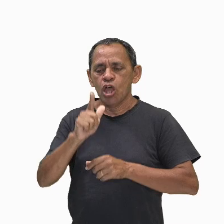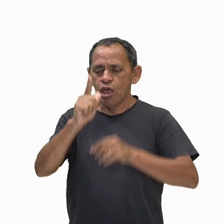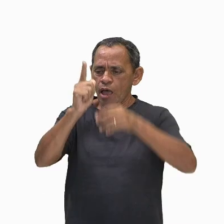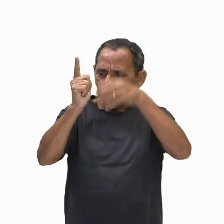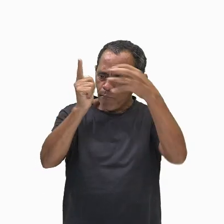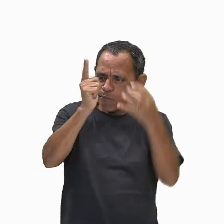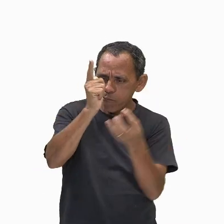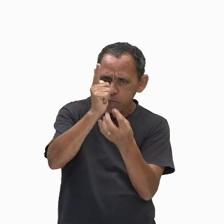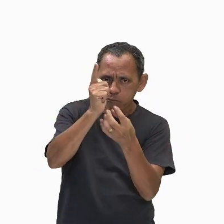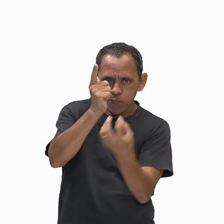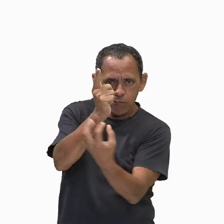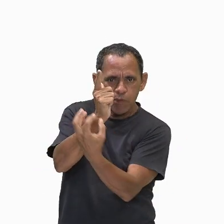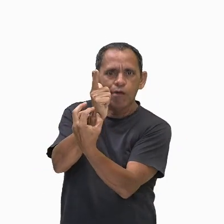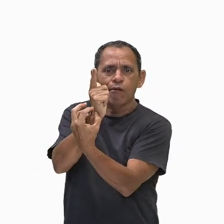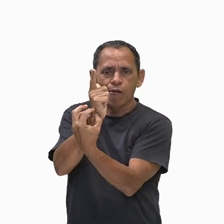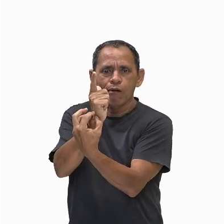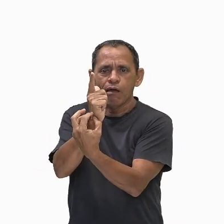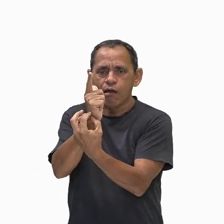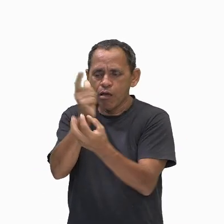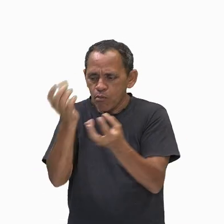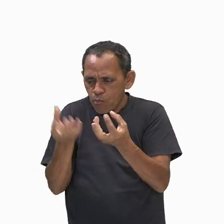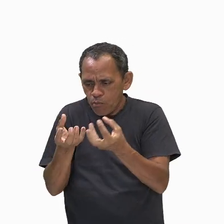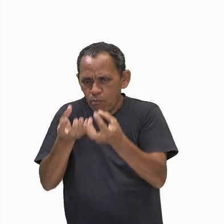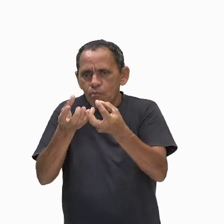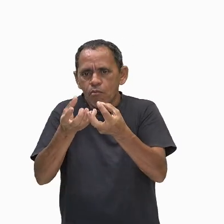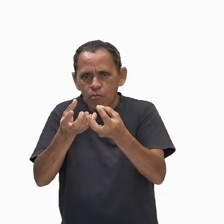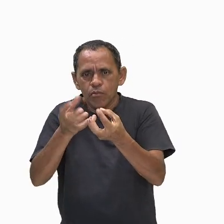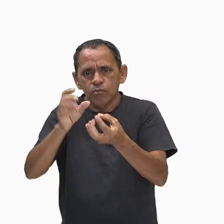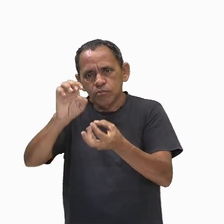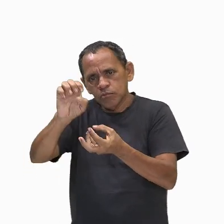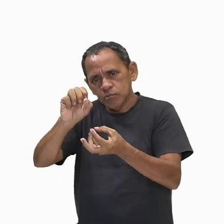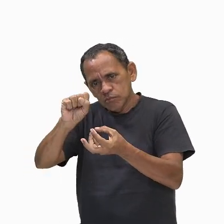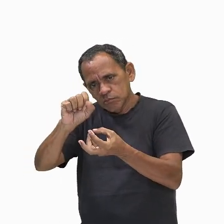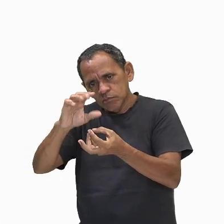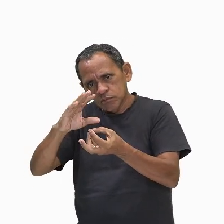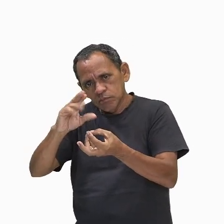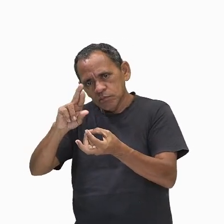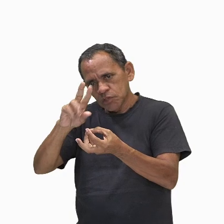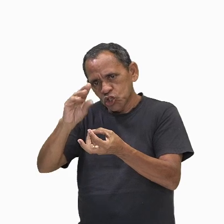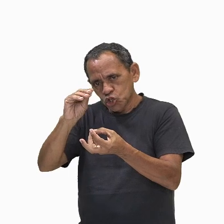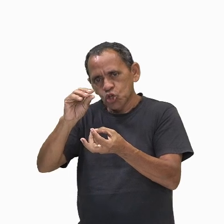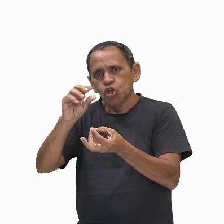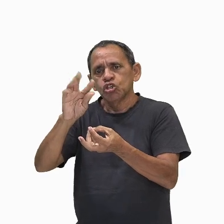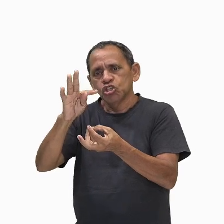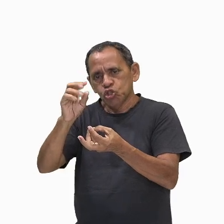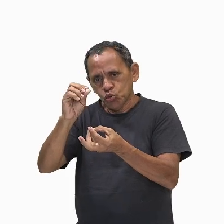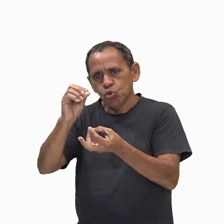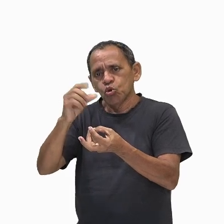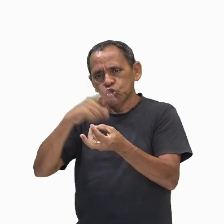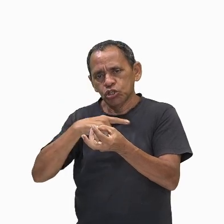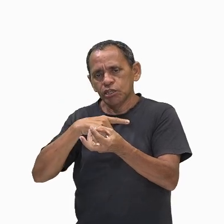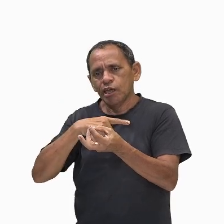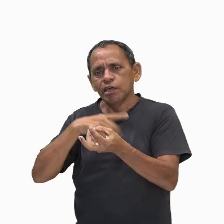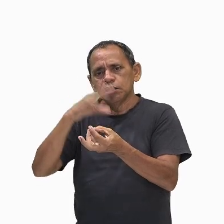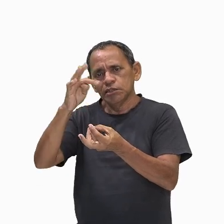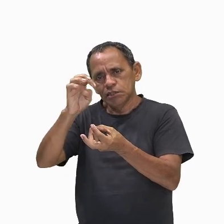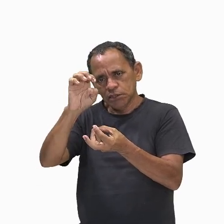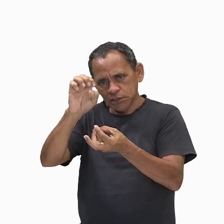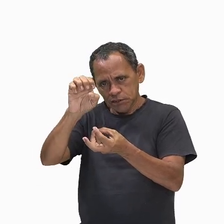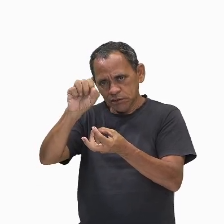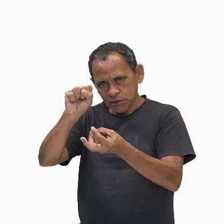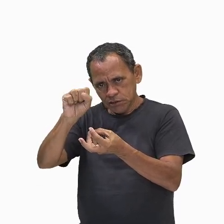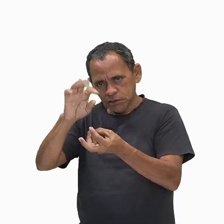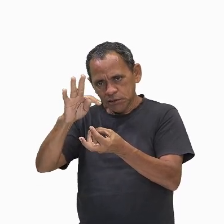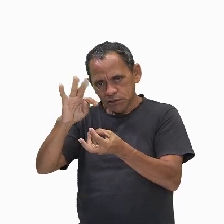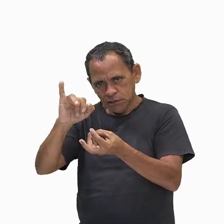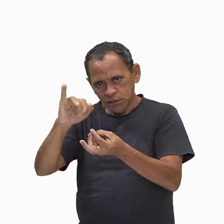Esse escroto, ele é uma bolsa de pele que abriga os dois testículos, tá? Então, também pode